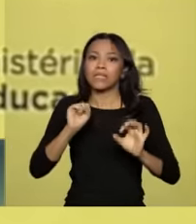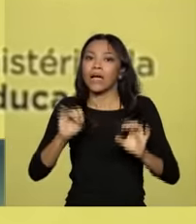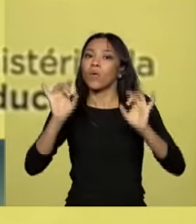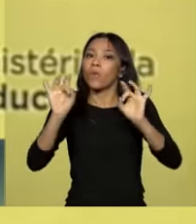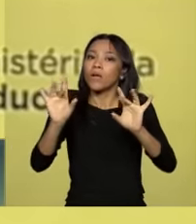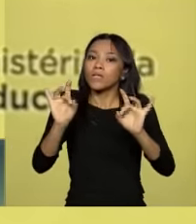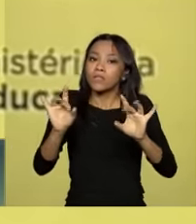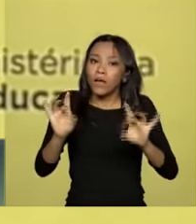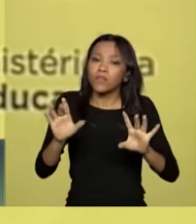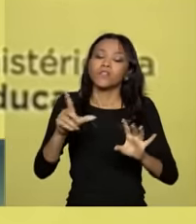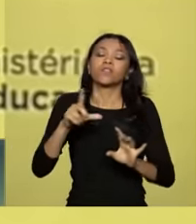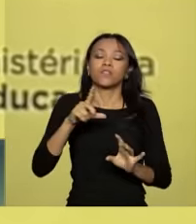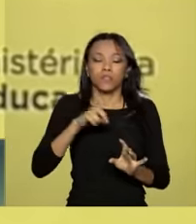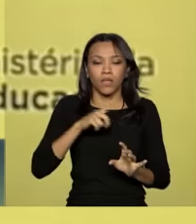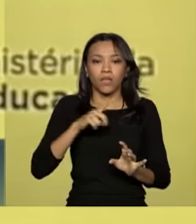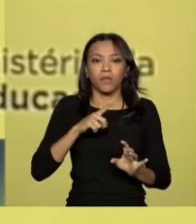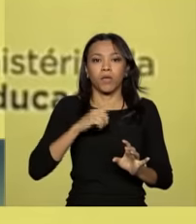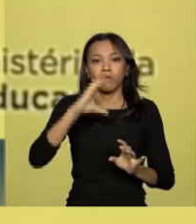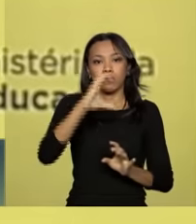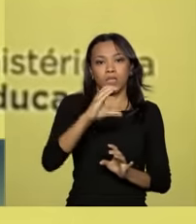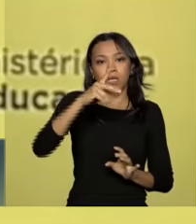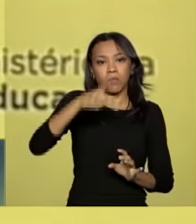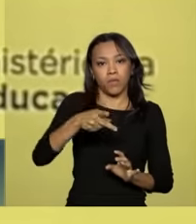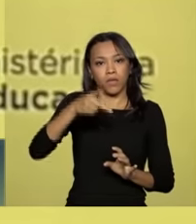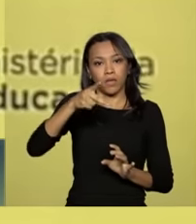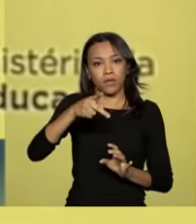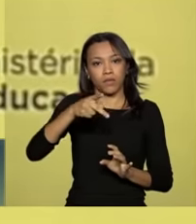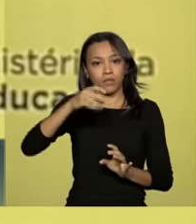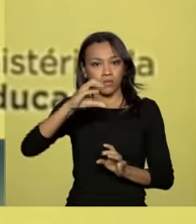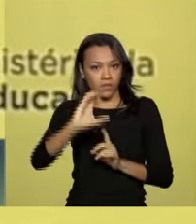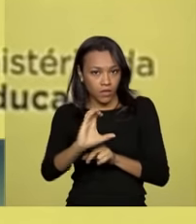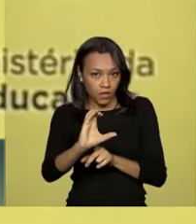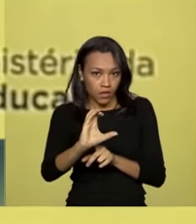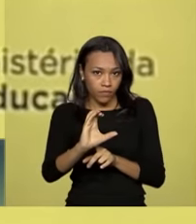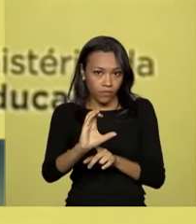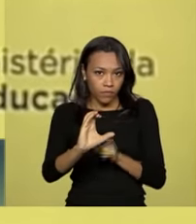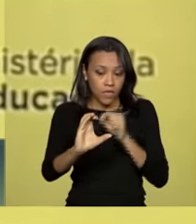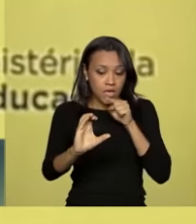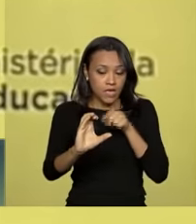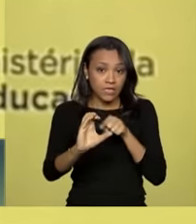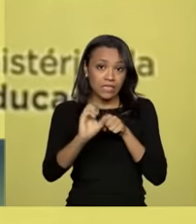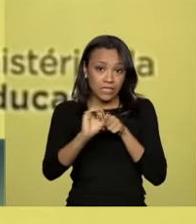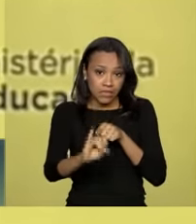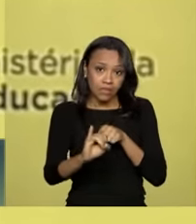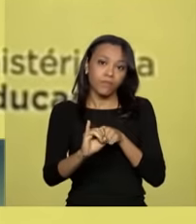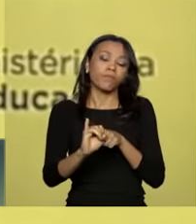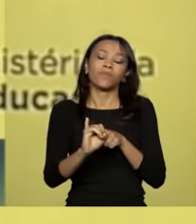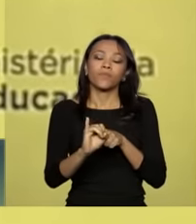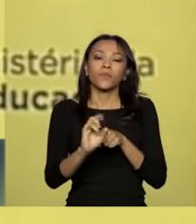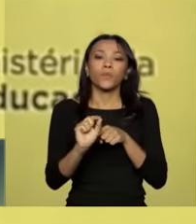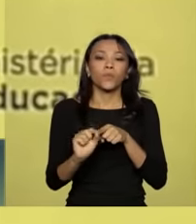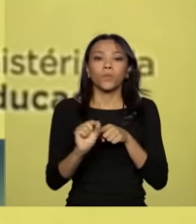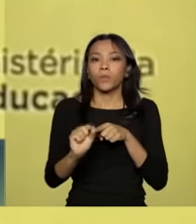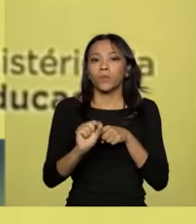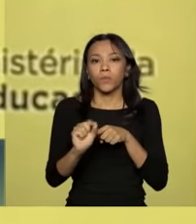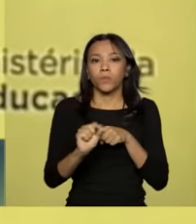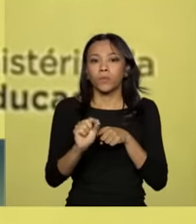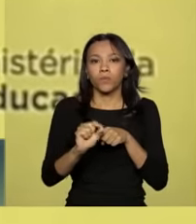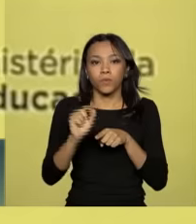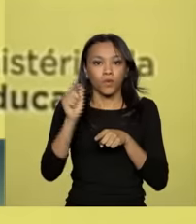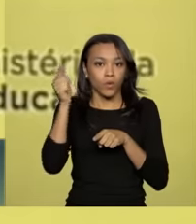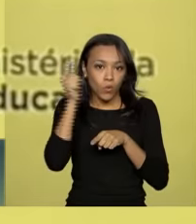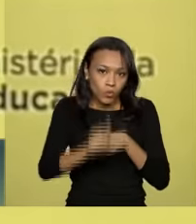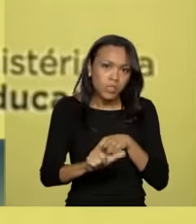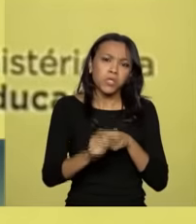que a gente tem, que a gente publica, que é o CPC, eventualmente, se ele atinge um